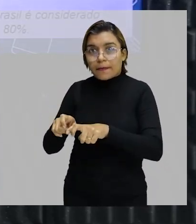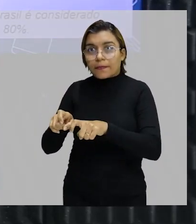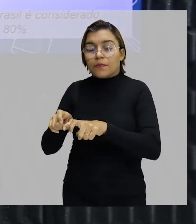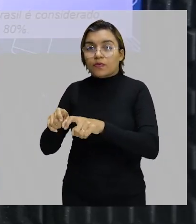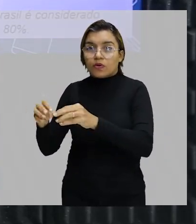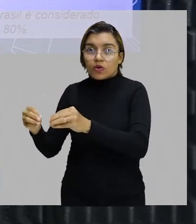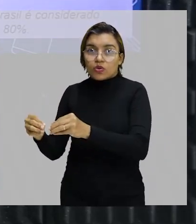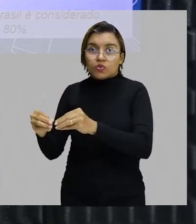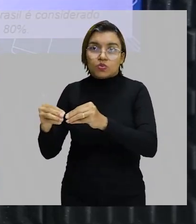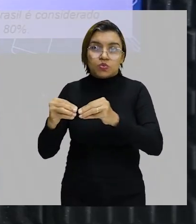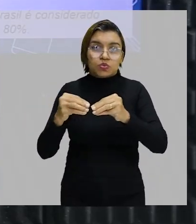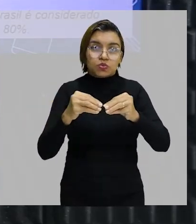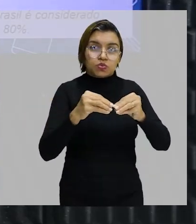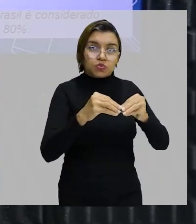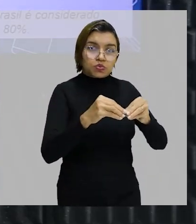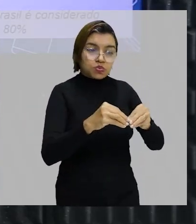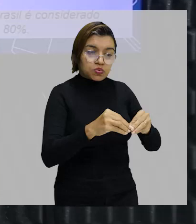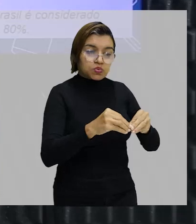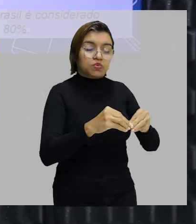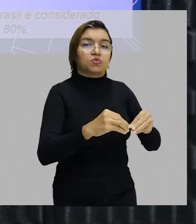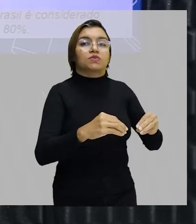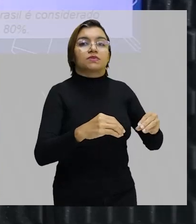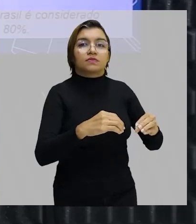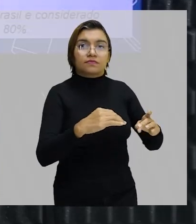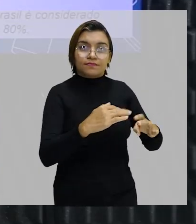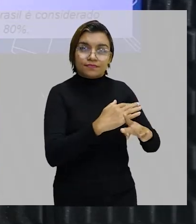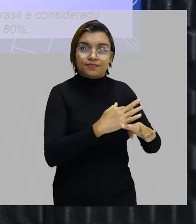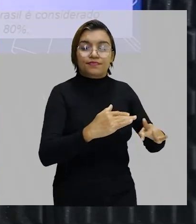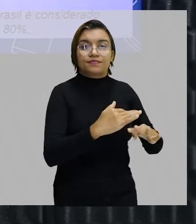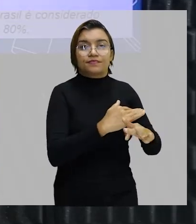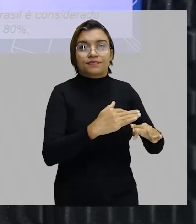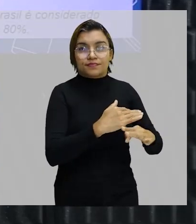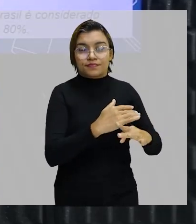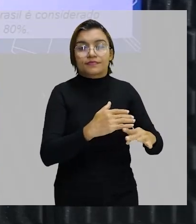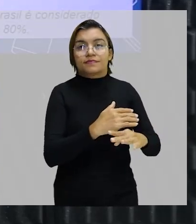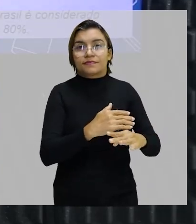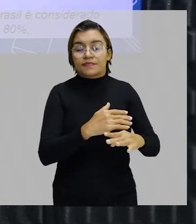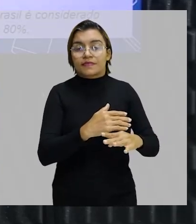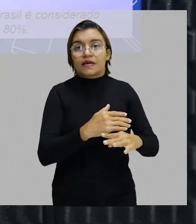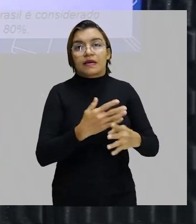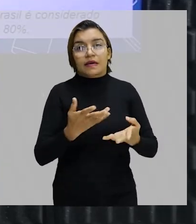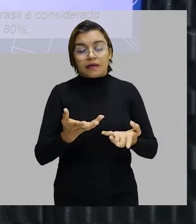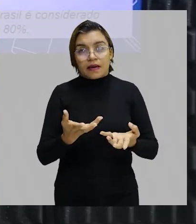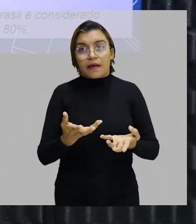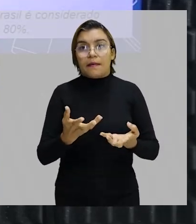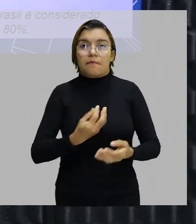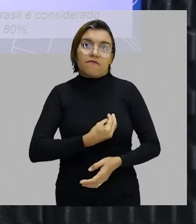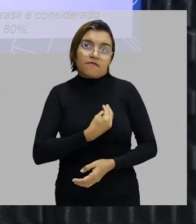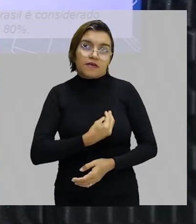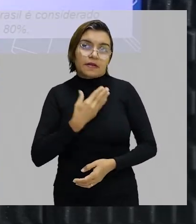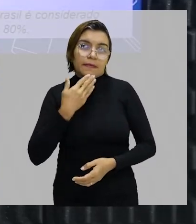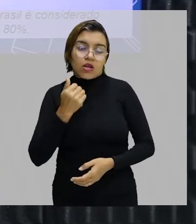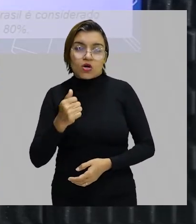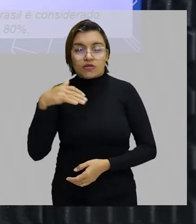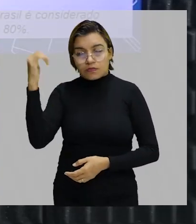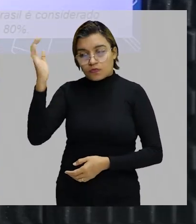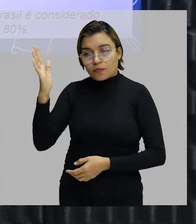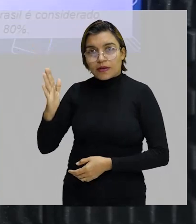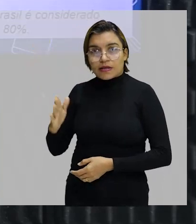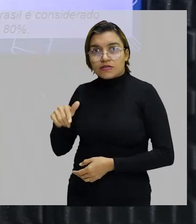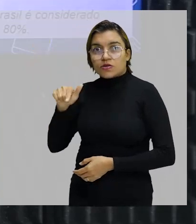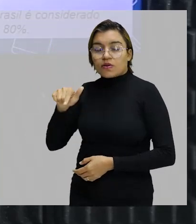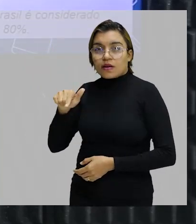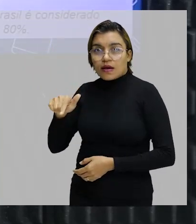espaço urbano, né? Êxodo rural, que é motivado pela busca de melhor qualidade de vida. No caso do Brasil, as pessoas estavam